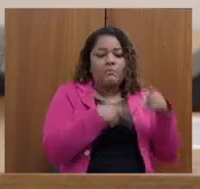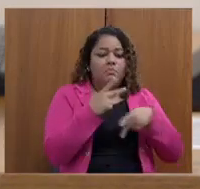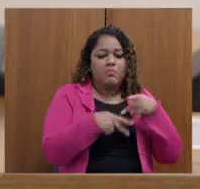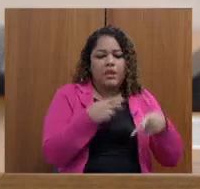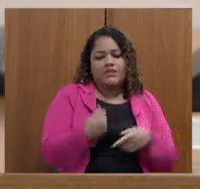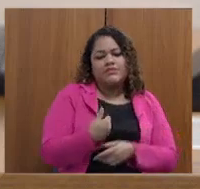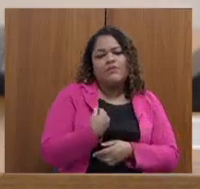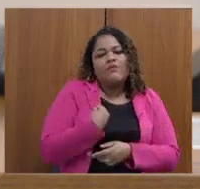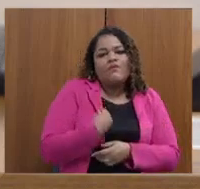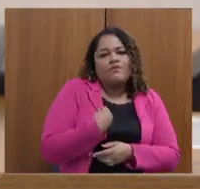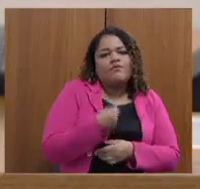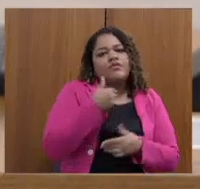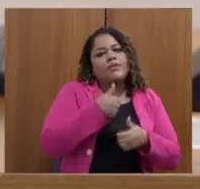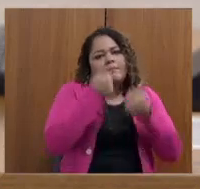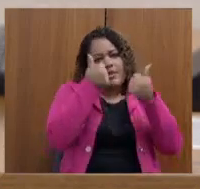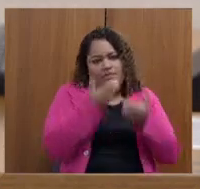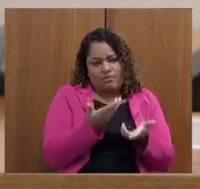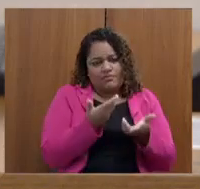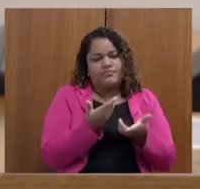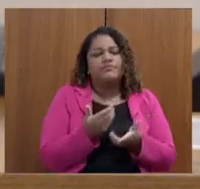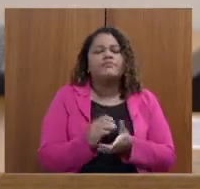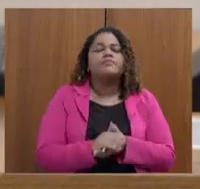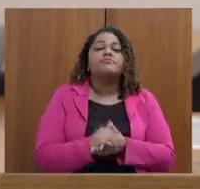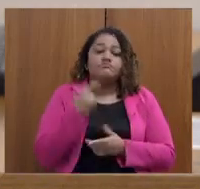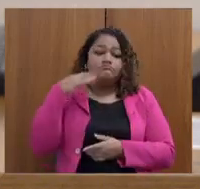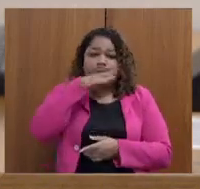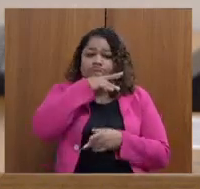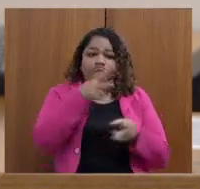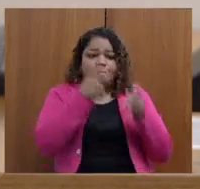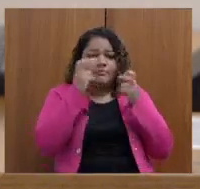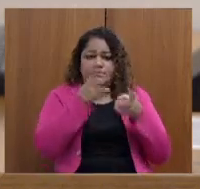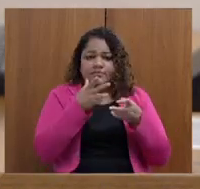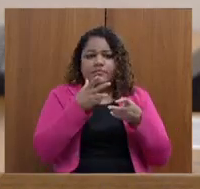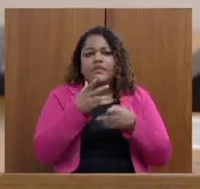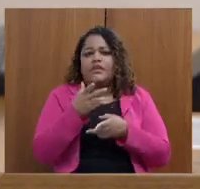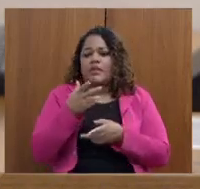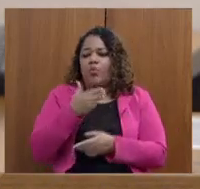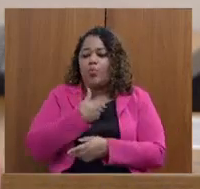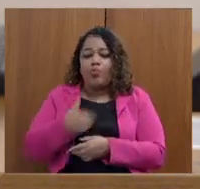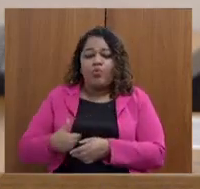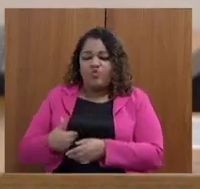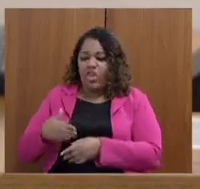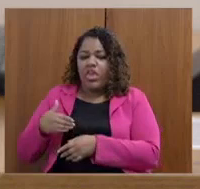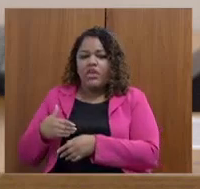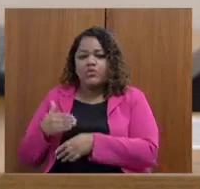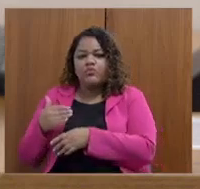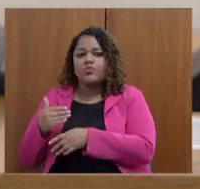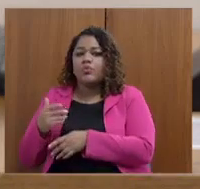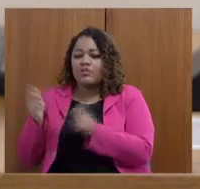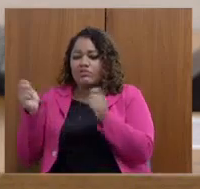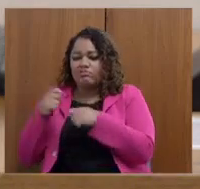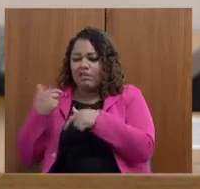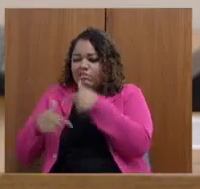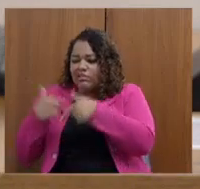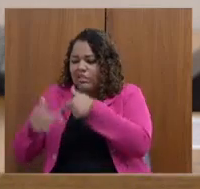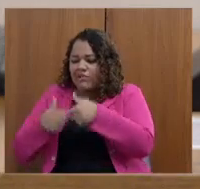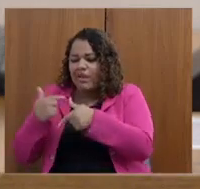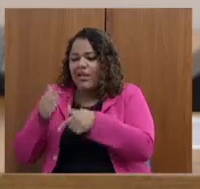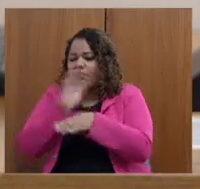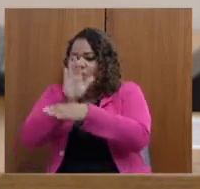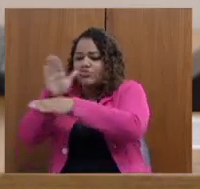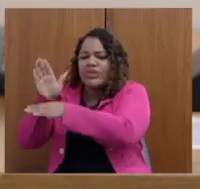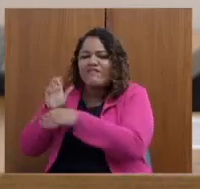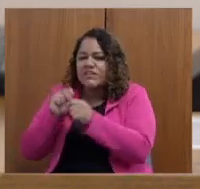forma geral muda isso é muito perceptível o estado nunca vai dar conta de trabalhar de atingir tudo que a gente precisa